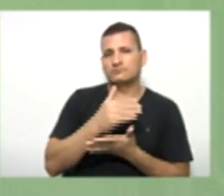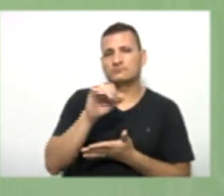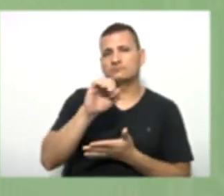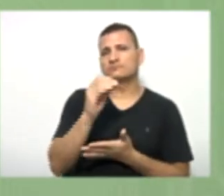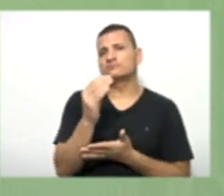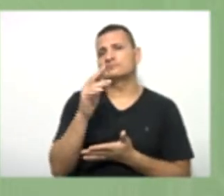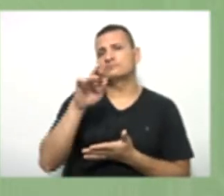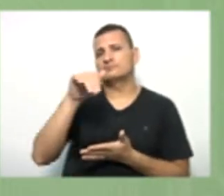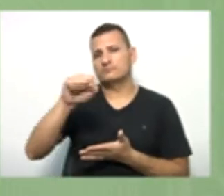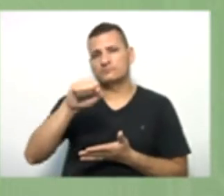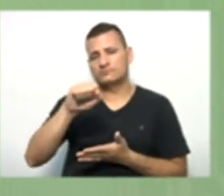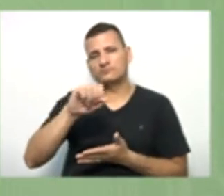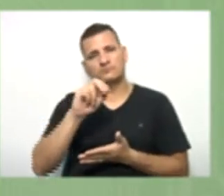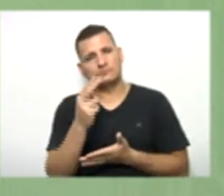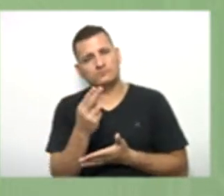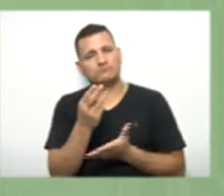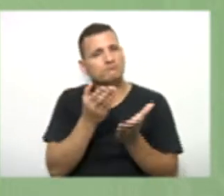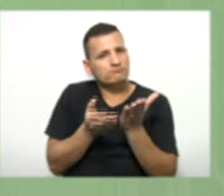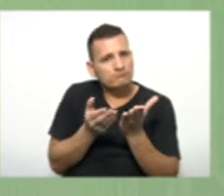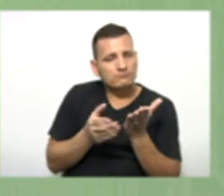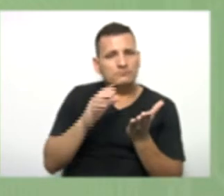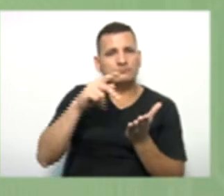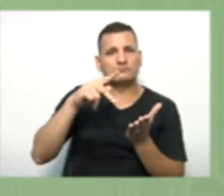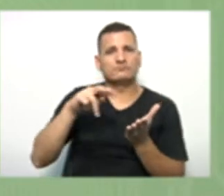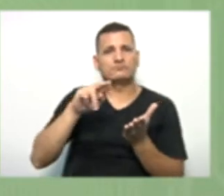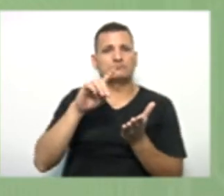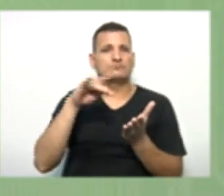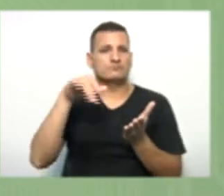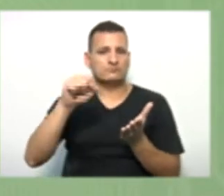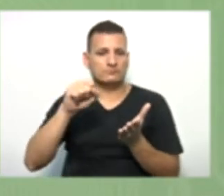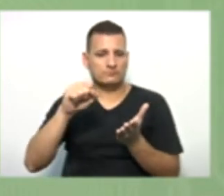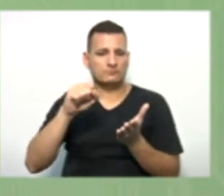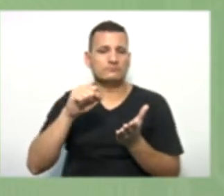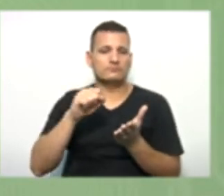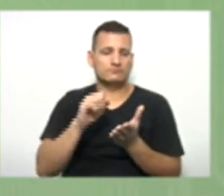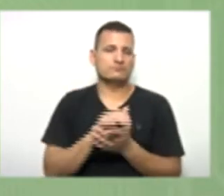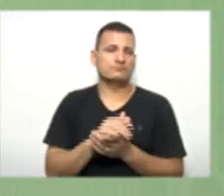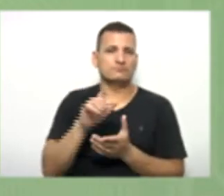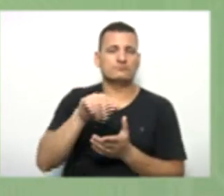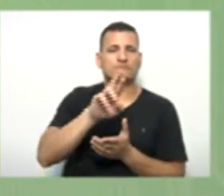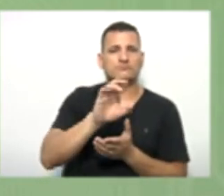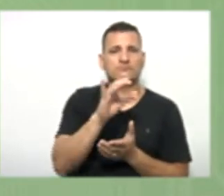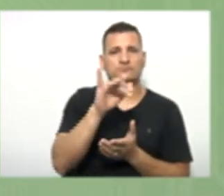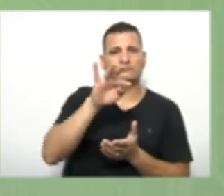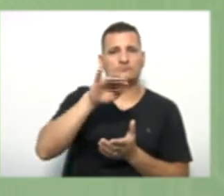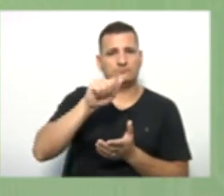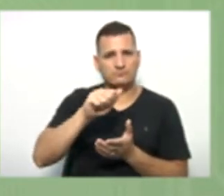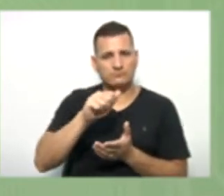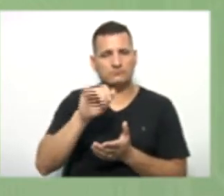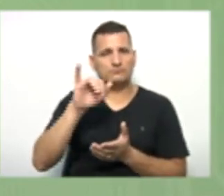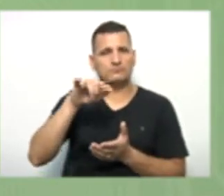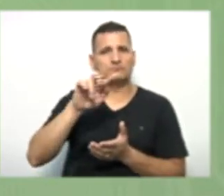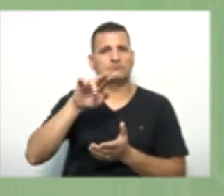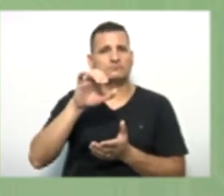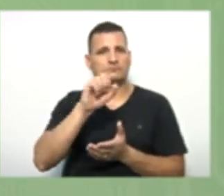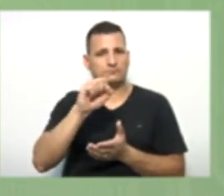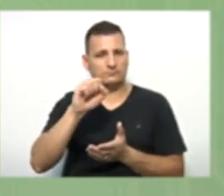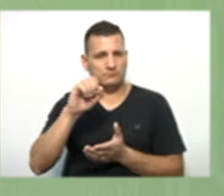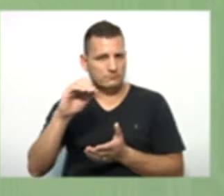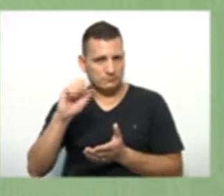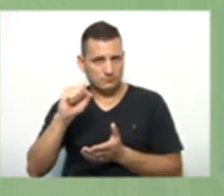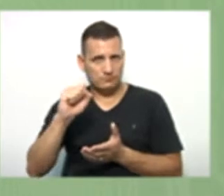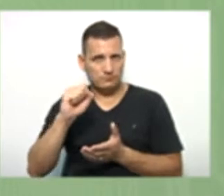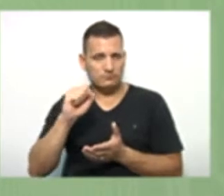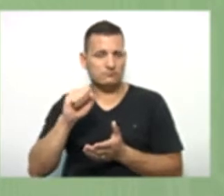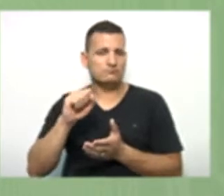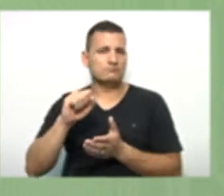e perdas? São as receitas, que são os ingressos, menos os custos e as despesas. O que sobrou, né, essa